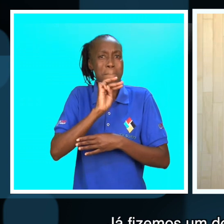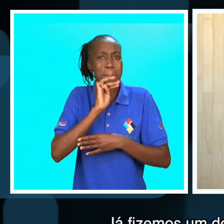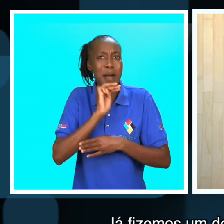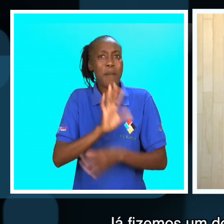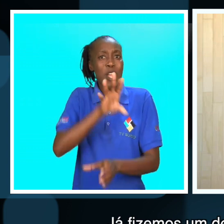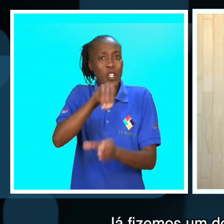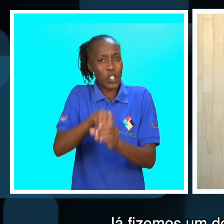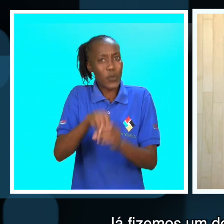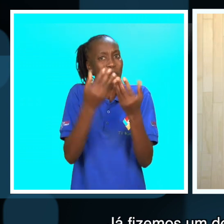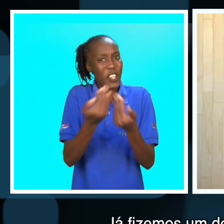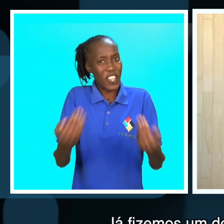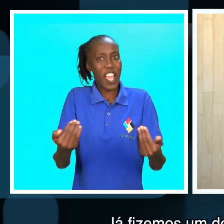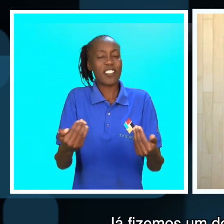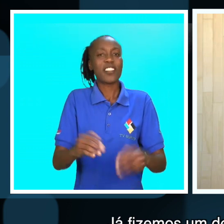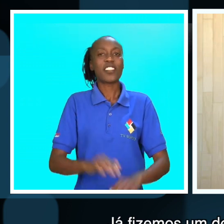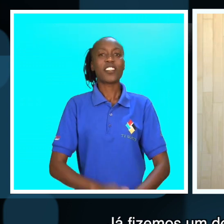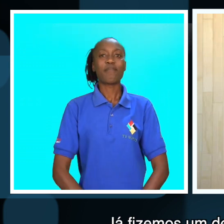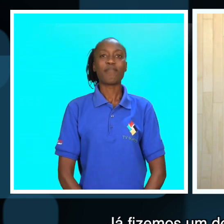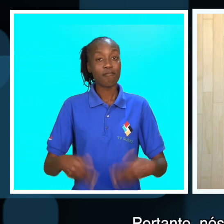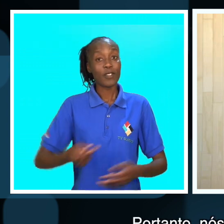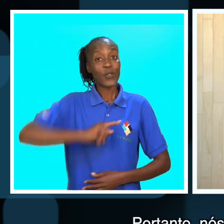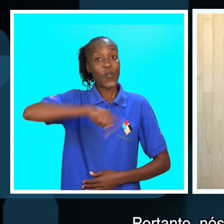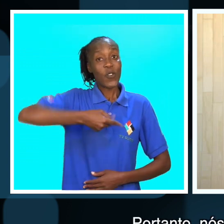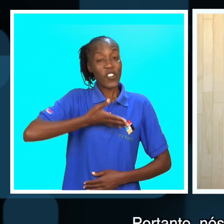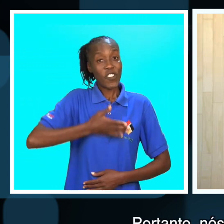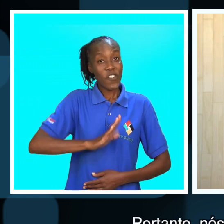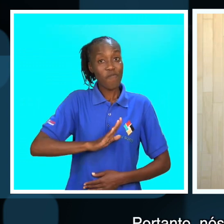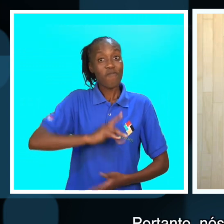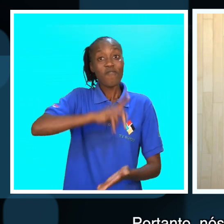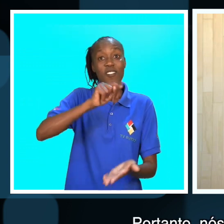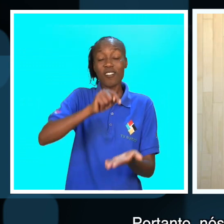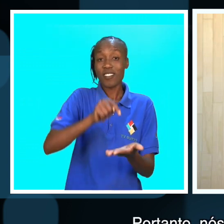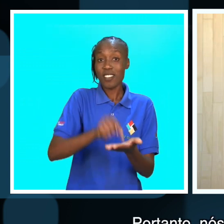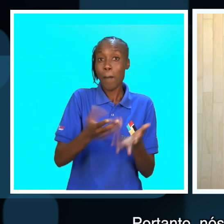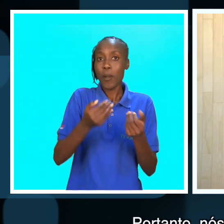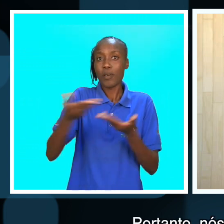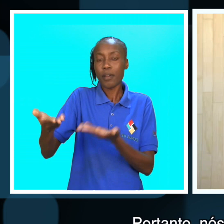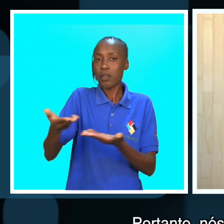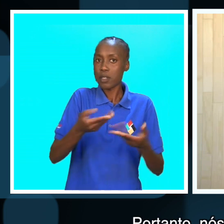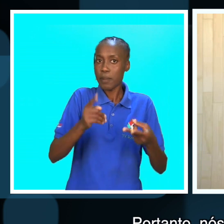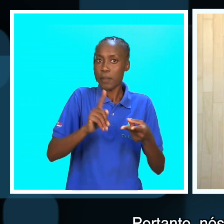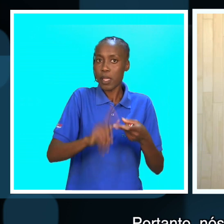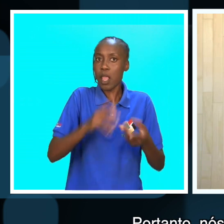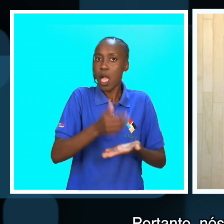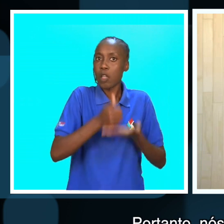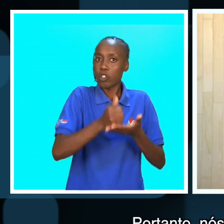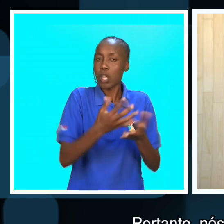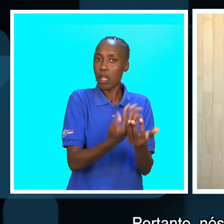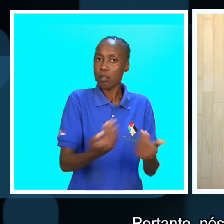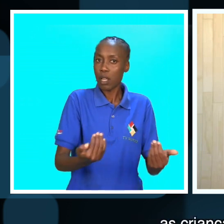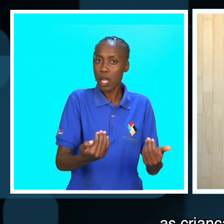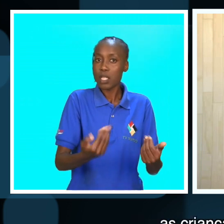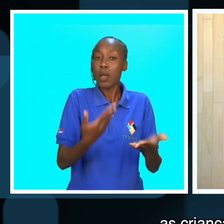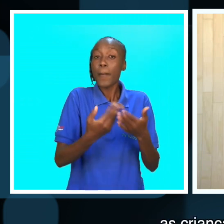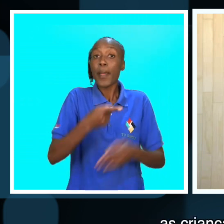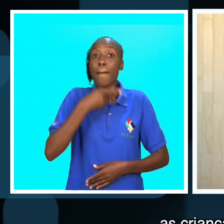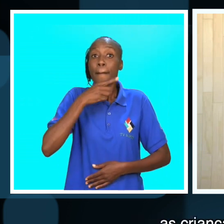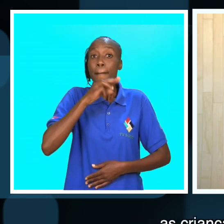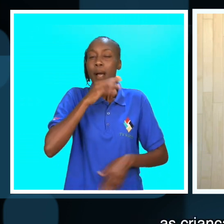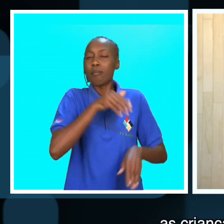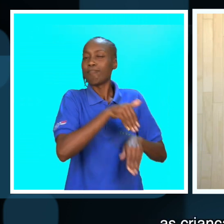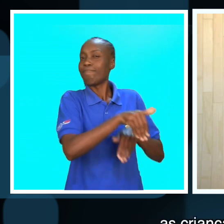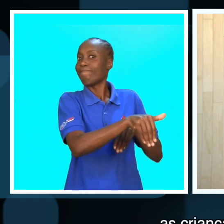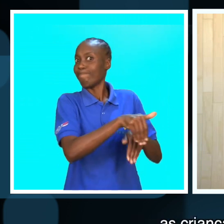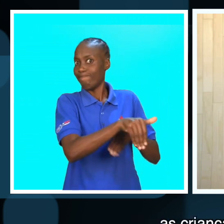envolveu as mães e os filhos com necessidades especiais. Portanto, nós queremos ser um centro em que possamos receber e acolher as